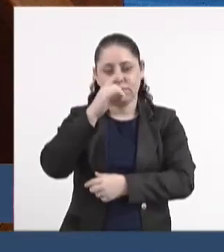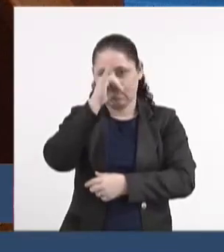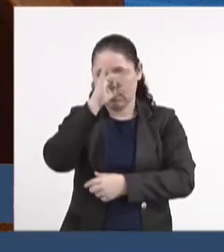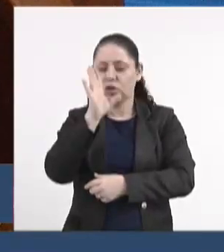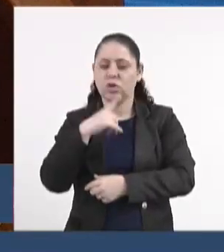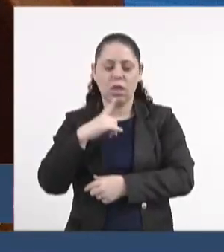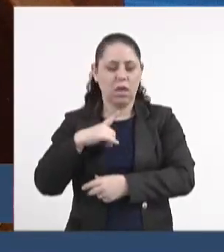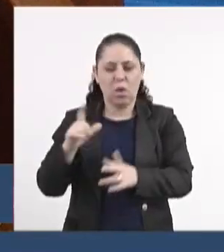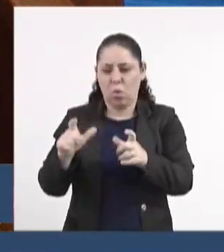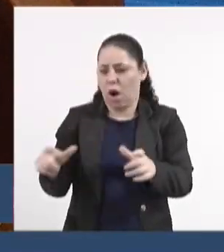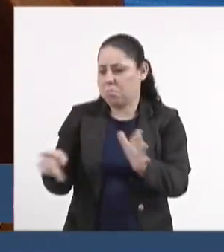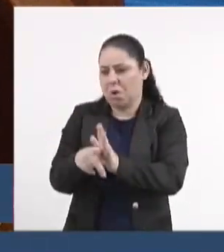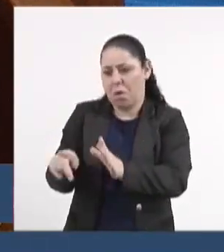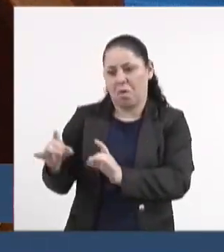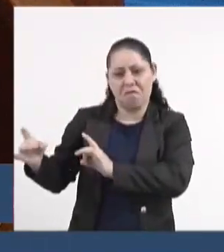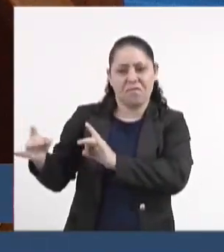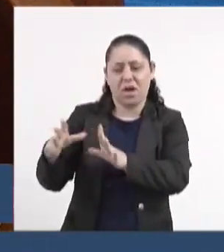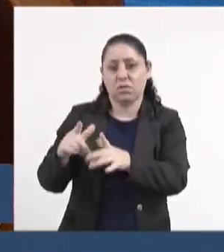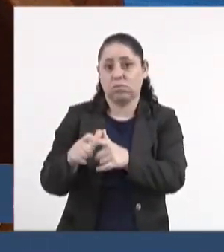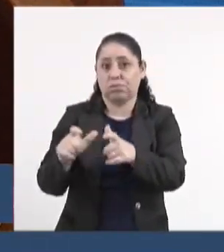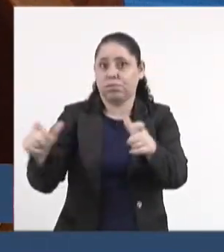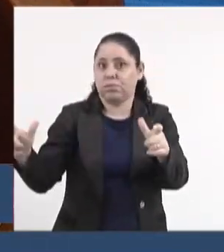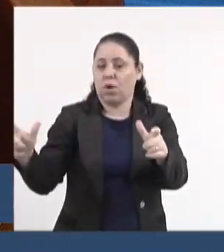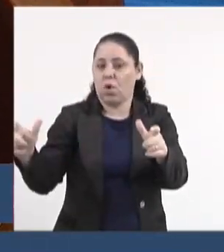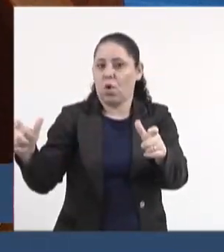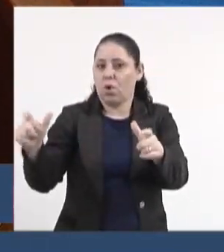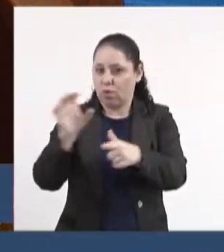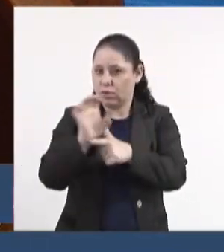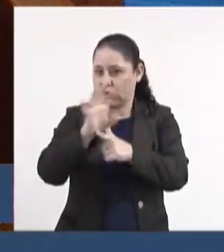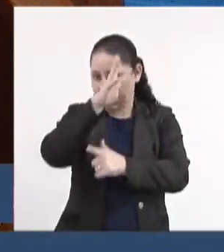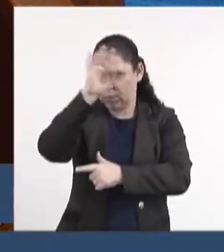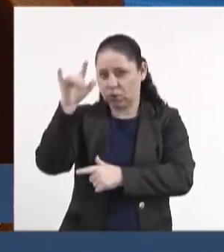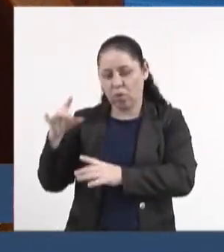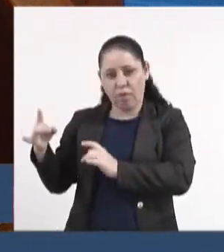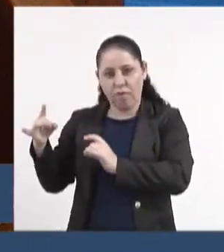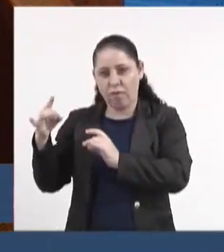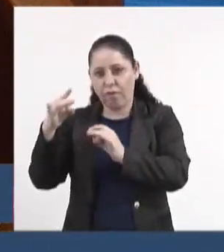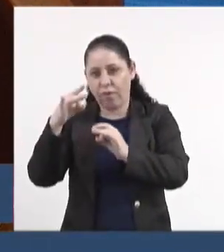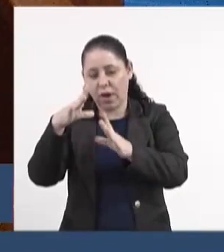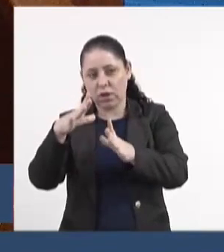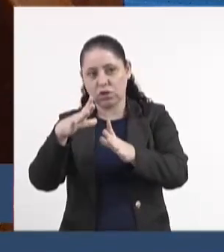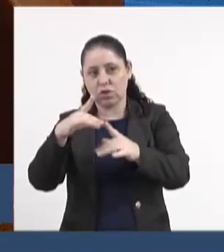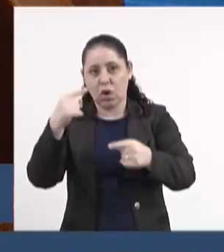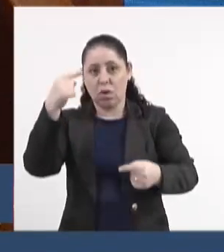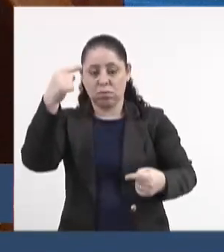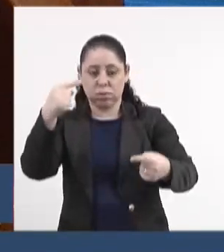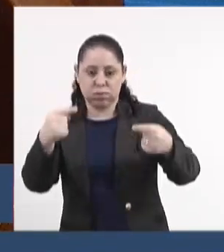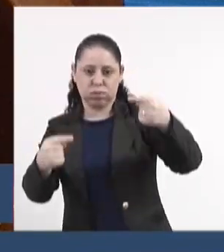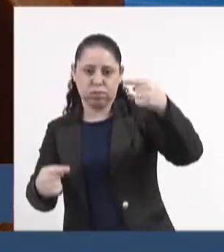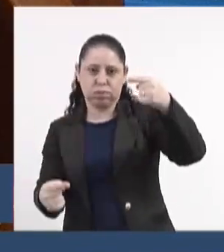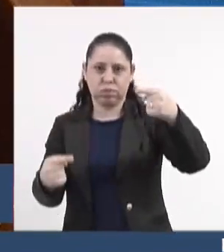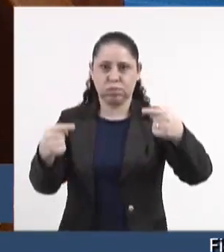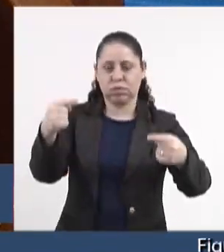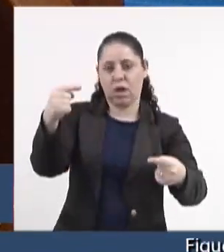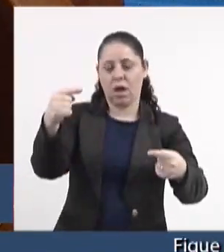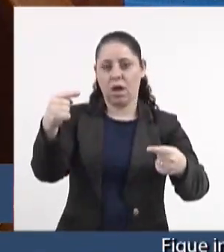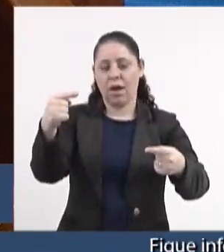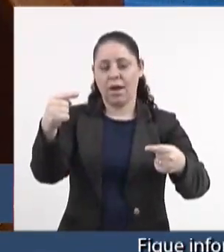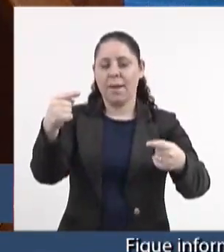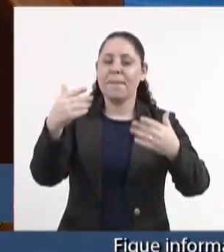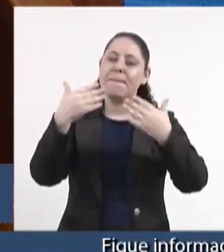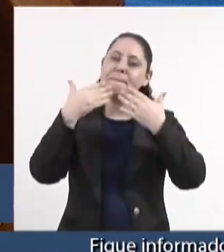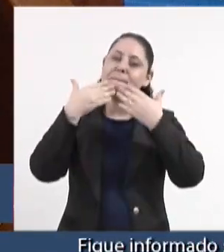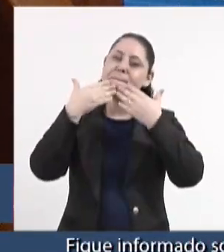seu espaço. Hoje a suinocultura do Mato Grosso do Sul, ela disputa como uma das